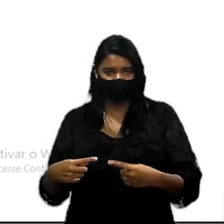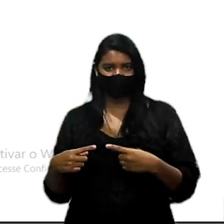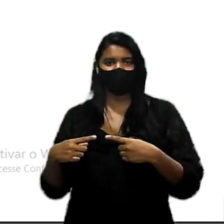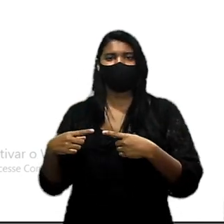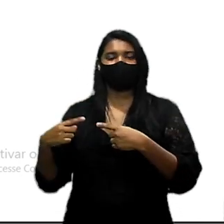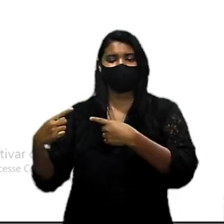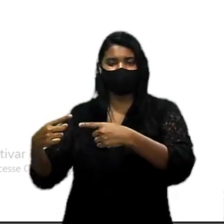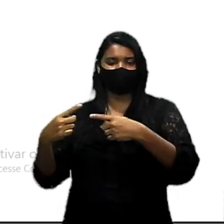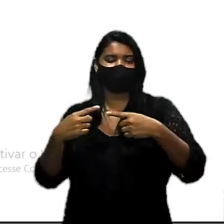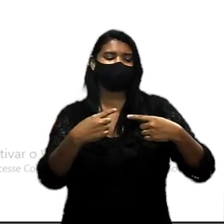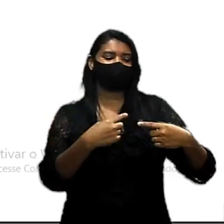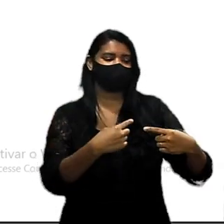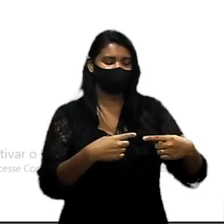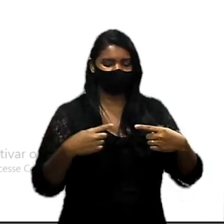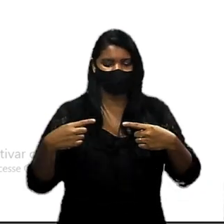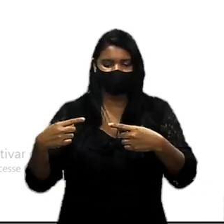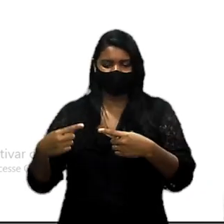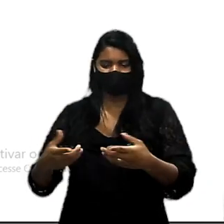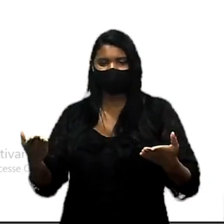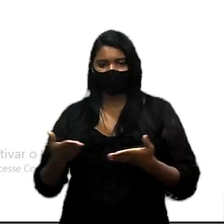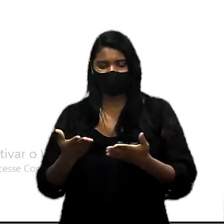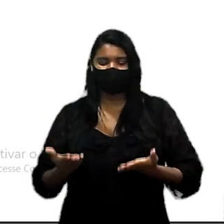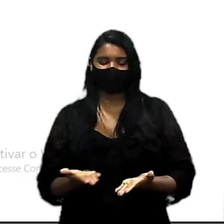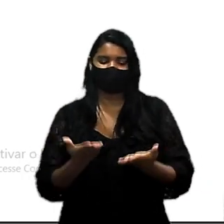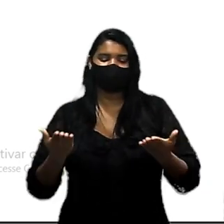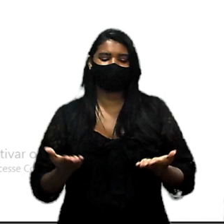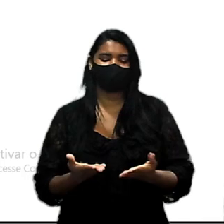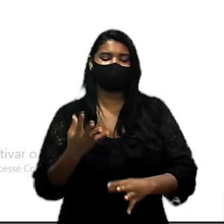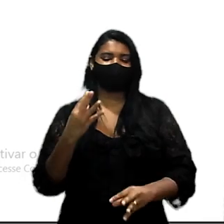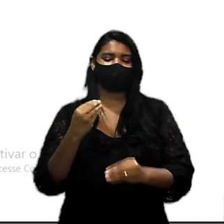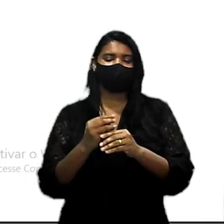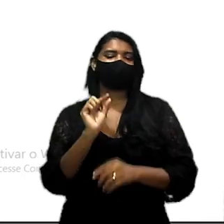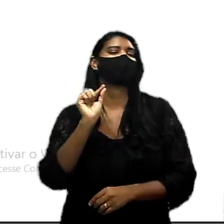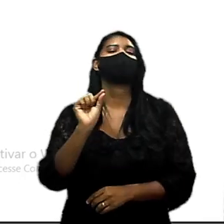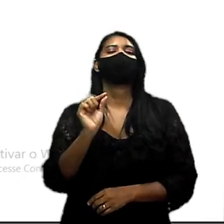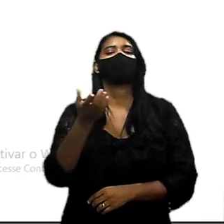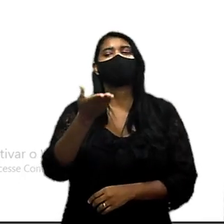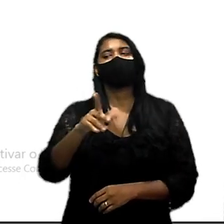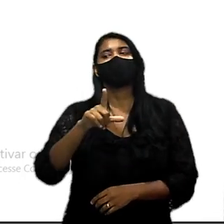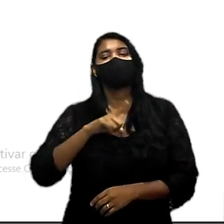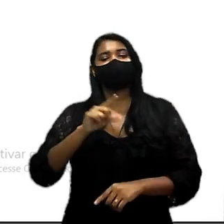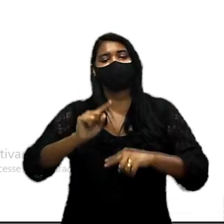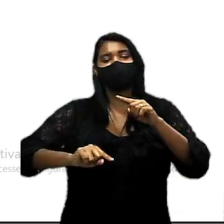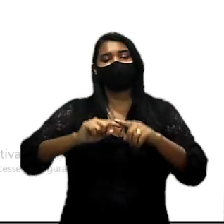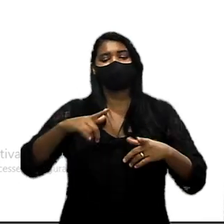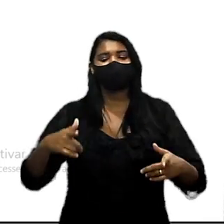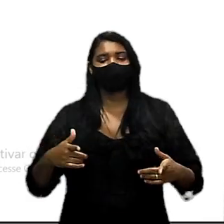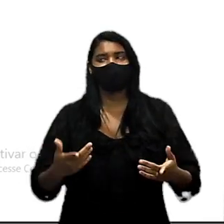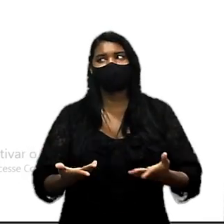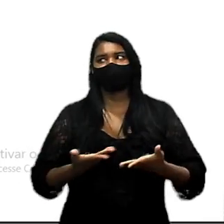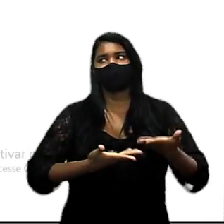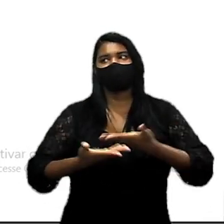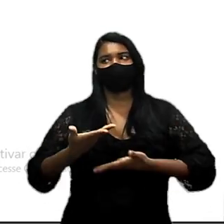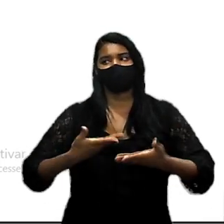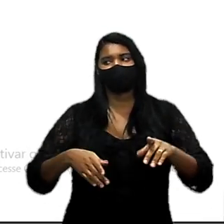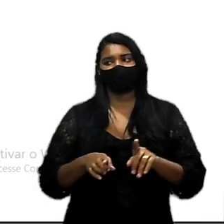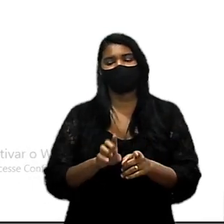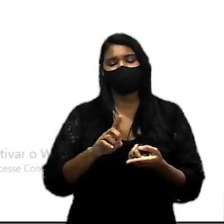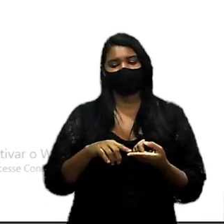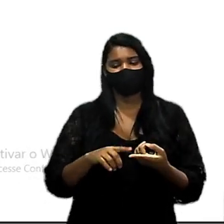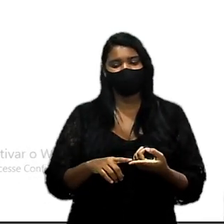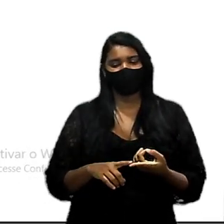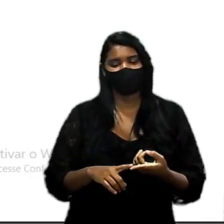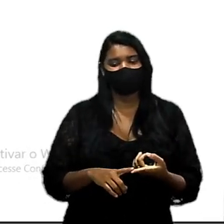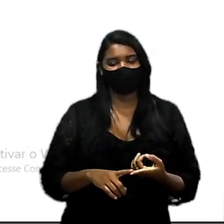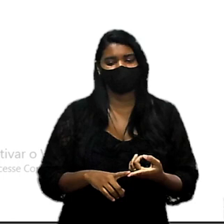torna efetiva, né, eficaz, na medida em que você tem um produto ou um serviço que está